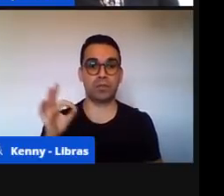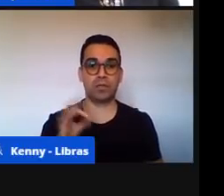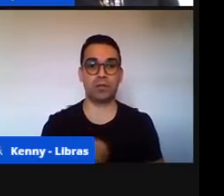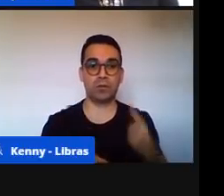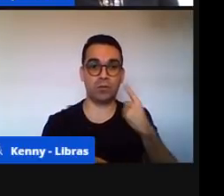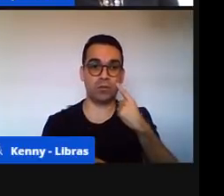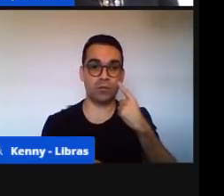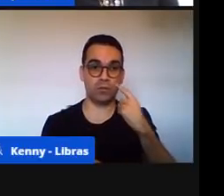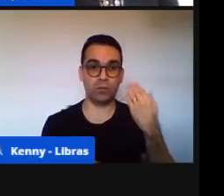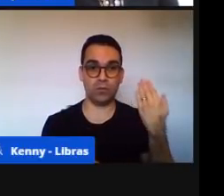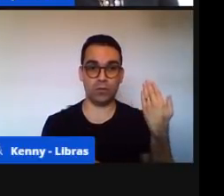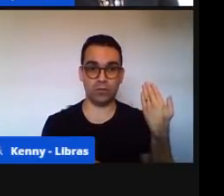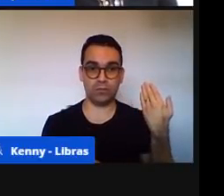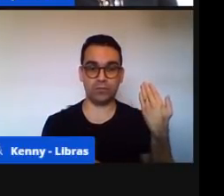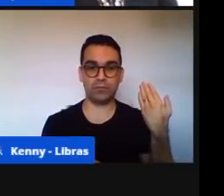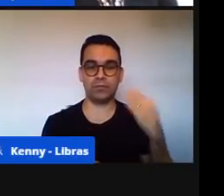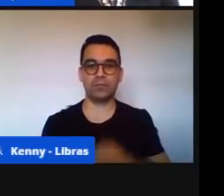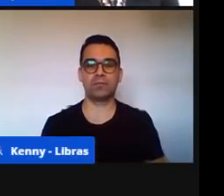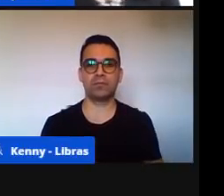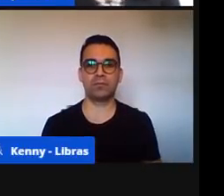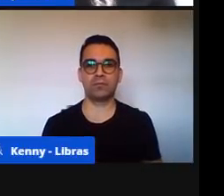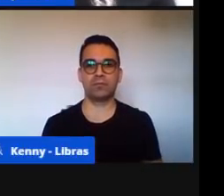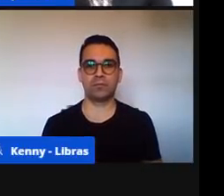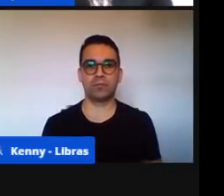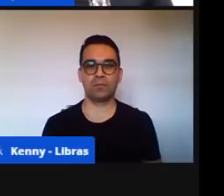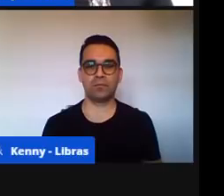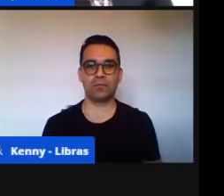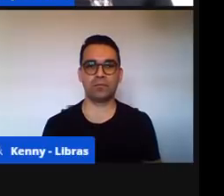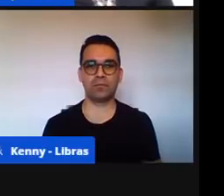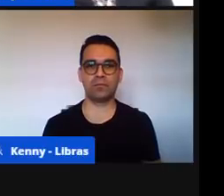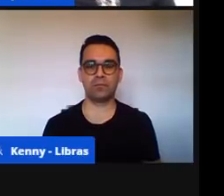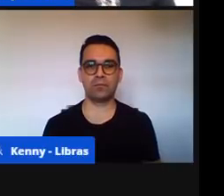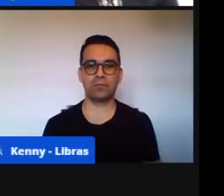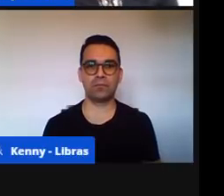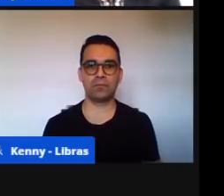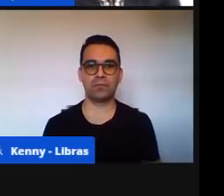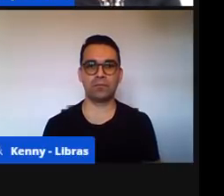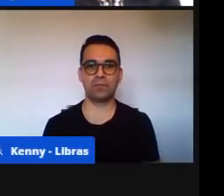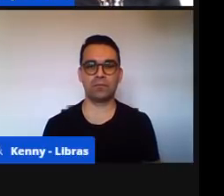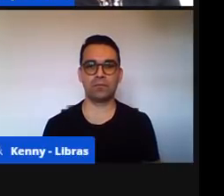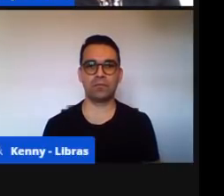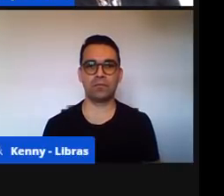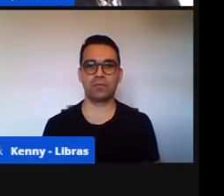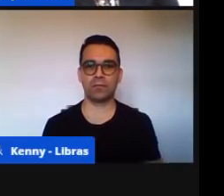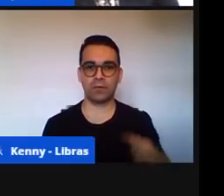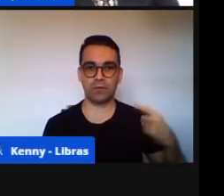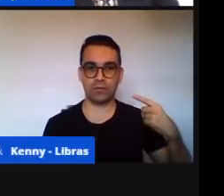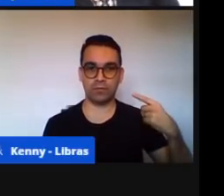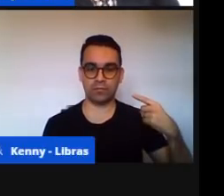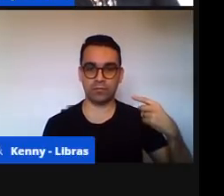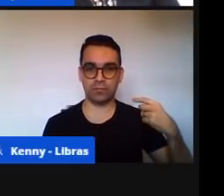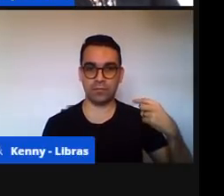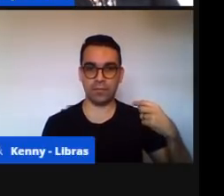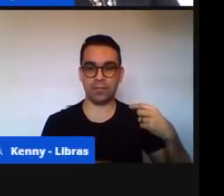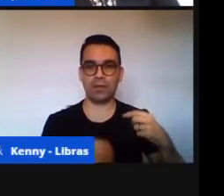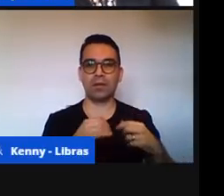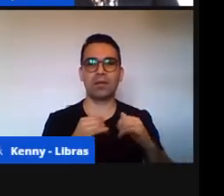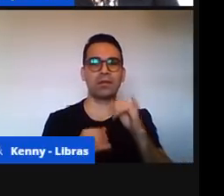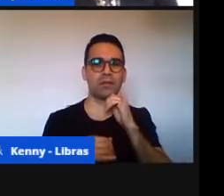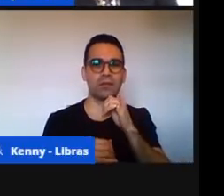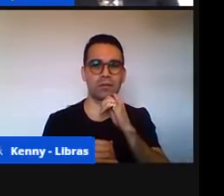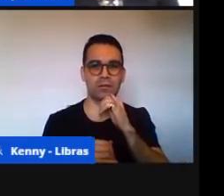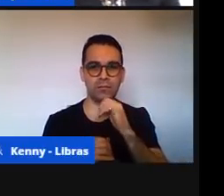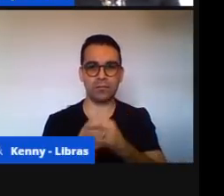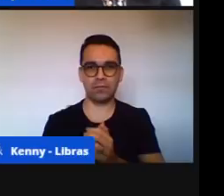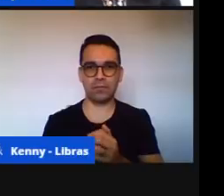vai ser higienizado. Então, para edificações, instalações, equipamentos móveis e utensílios,